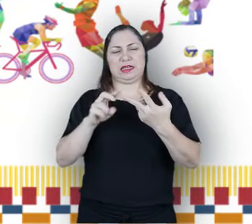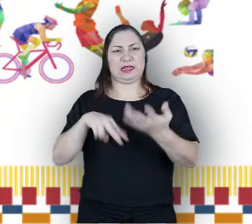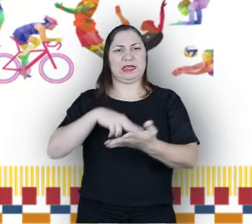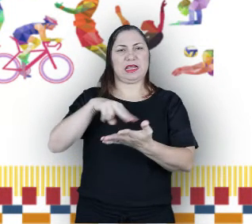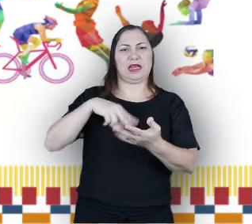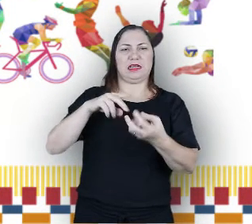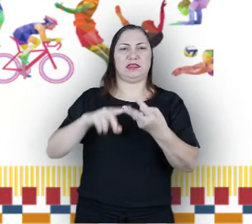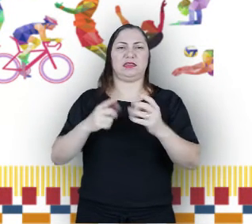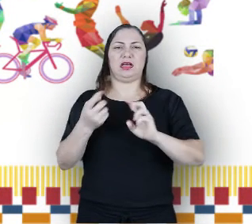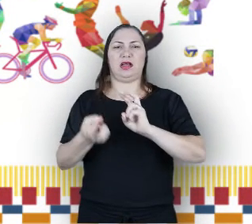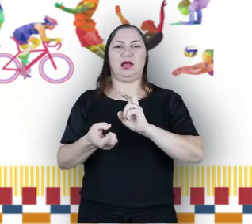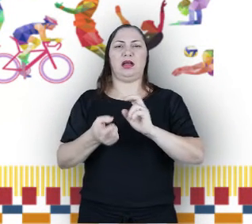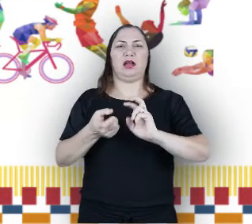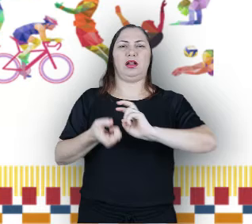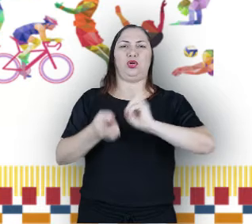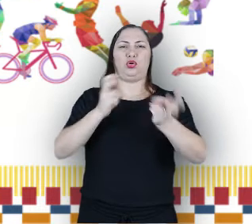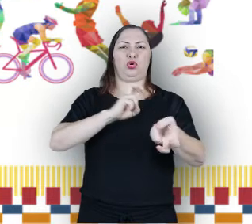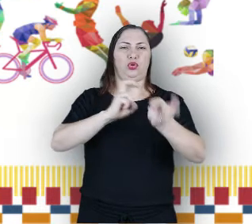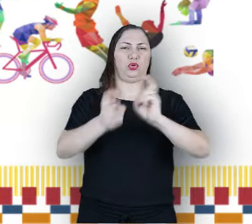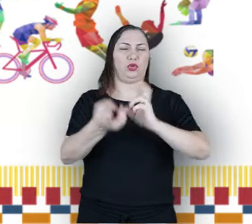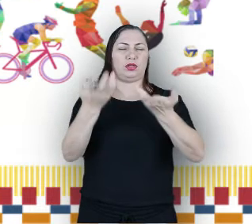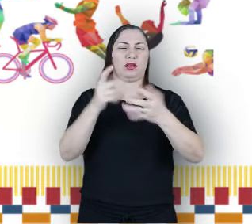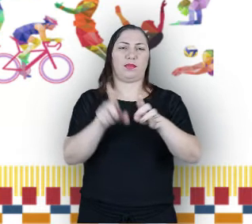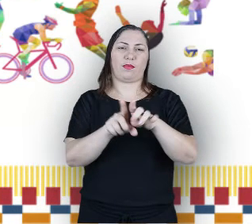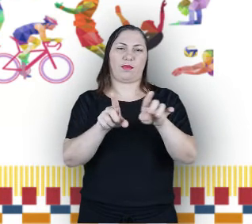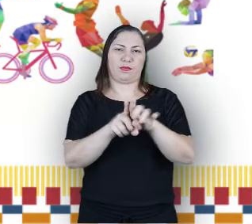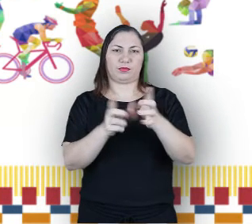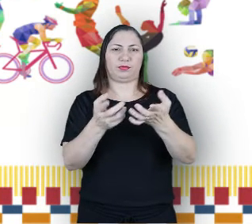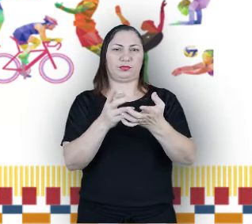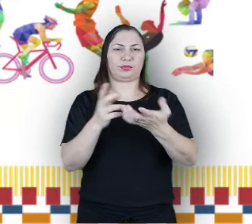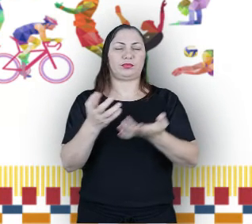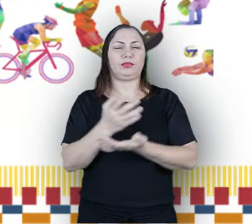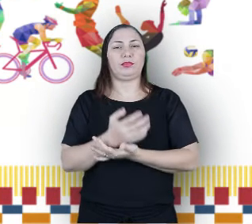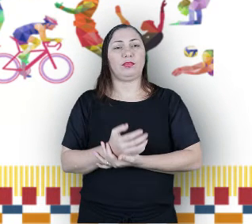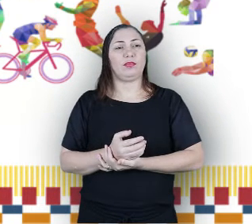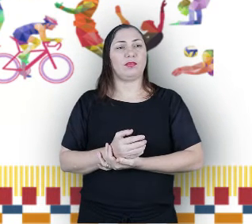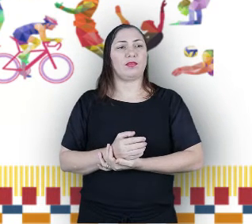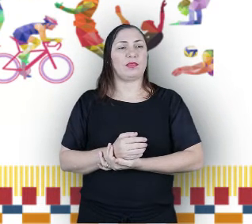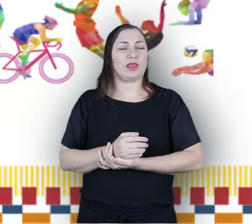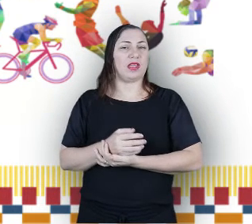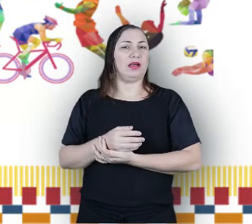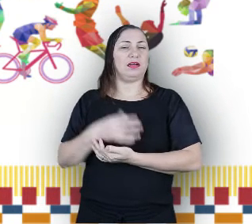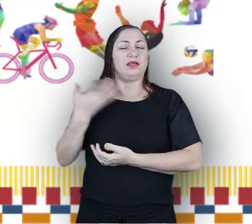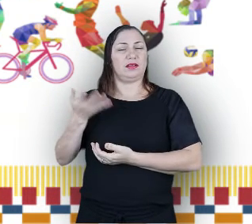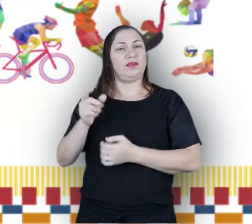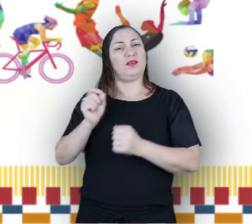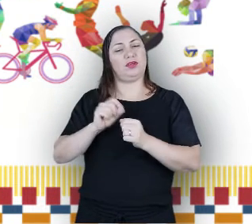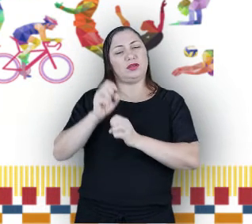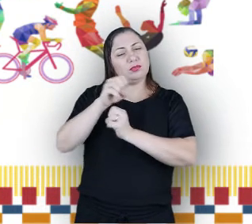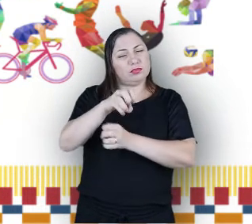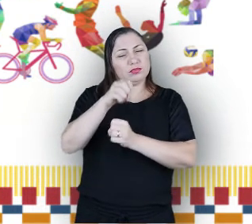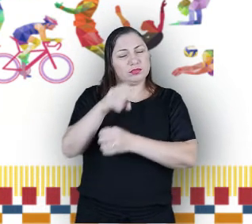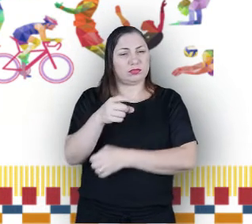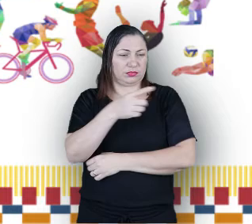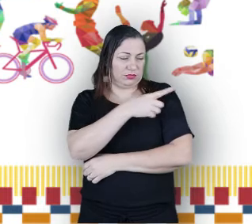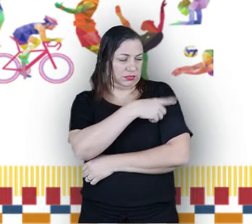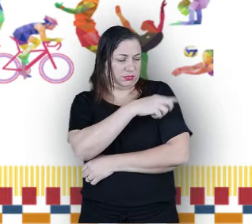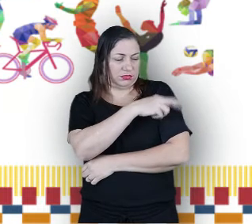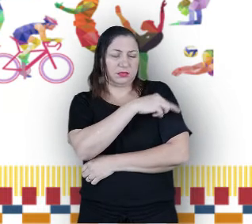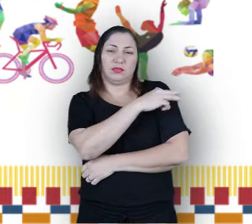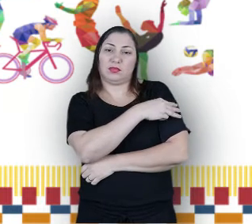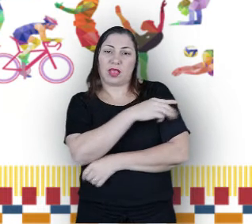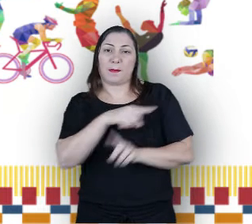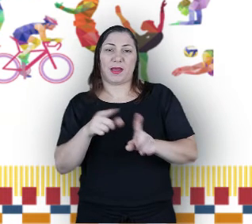né? As práticas da cultura corporal de movimento, jogos e brincadeiras, danças, lutas, esportes, ginásticas,